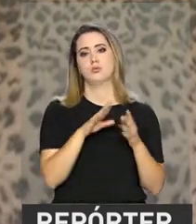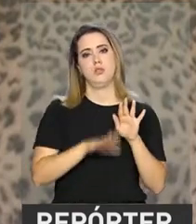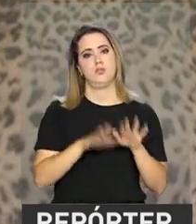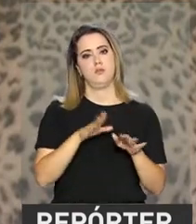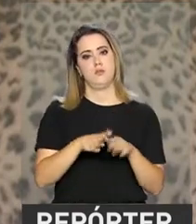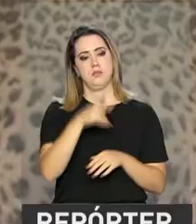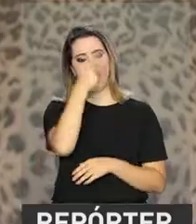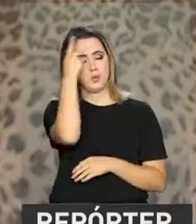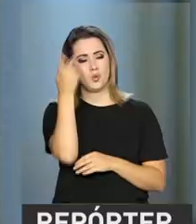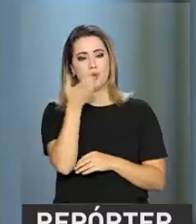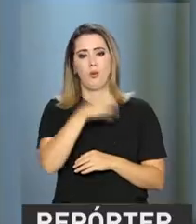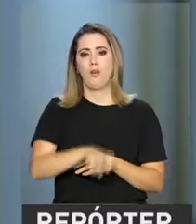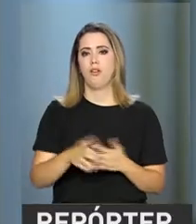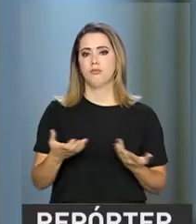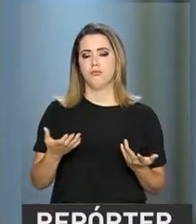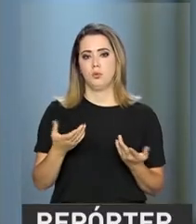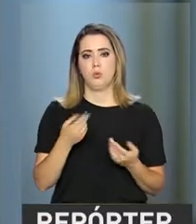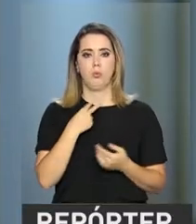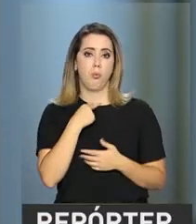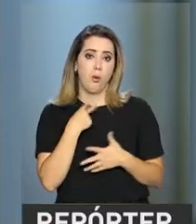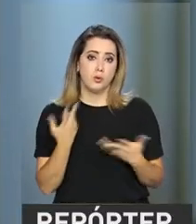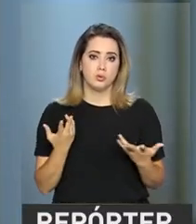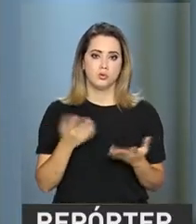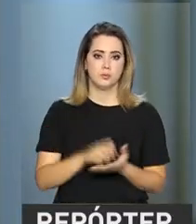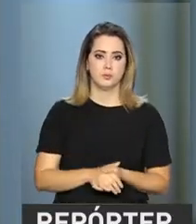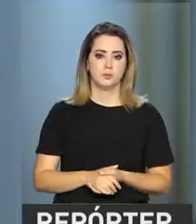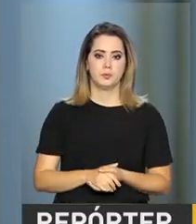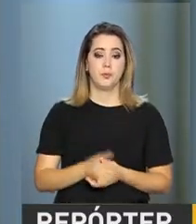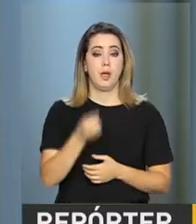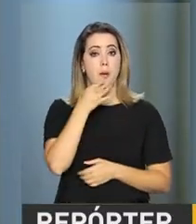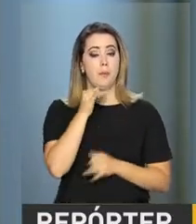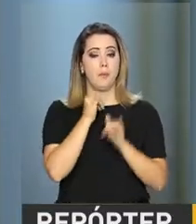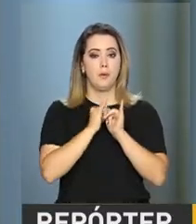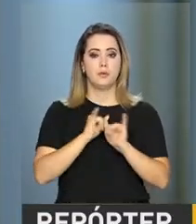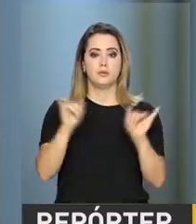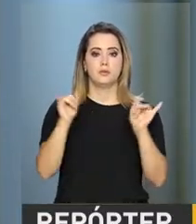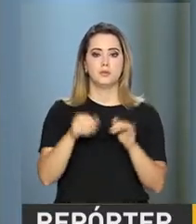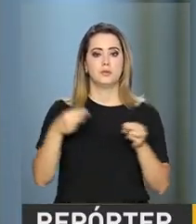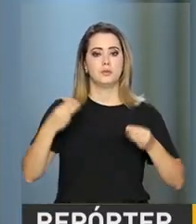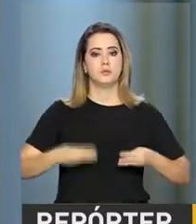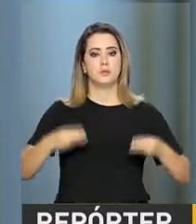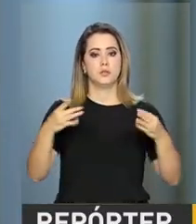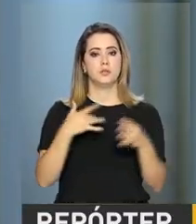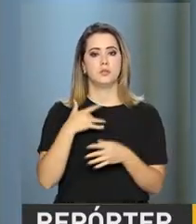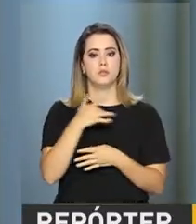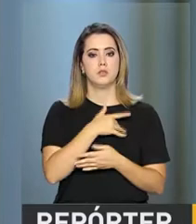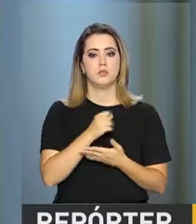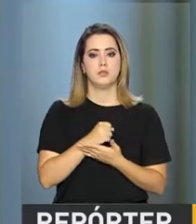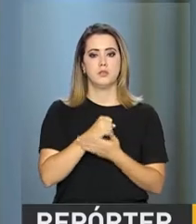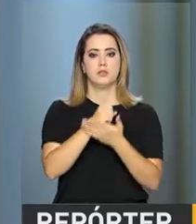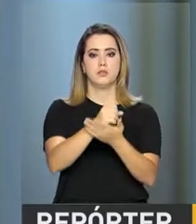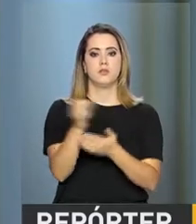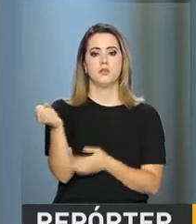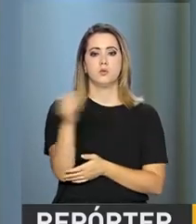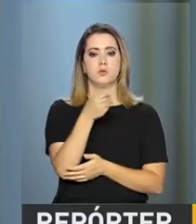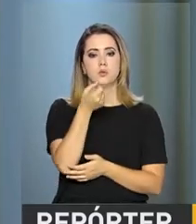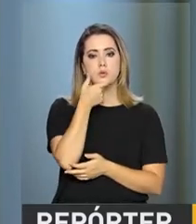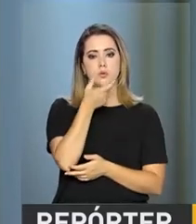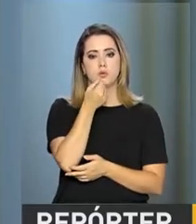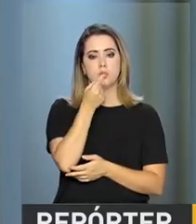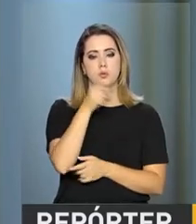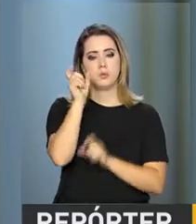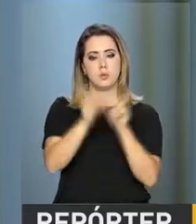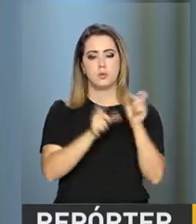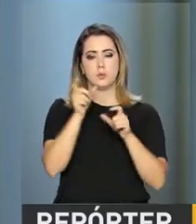que as pessoas têm para ajudar a boa notícia é que o ministério da saúde vai disponibilizar um novo medicamento para pacientes